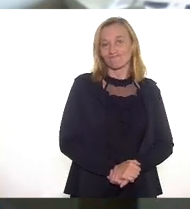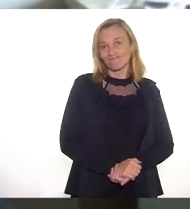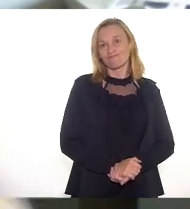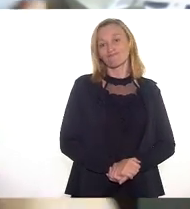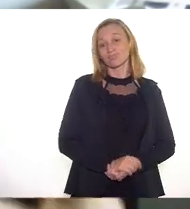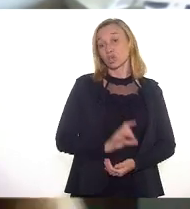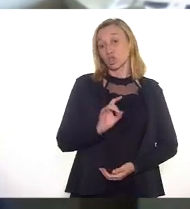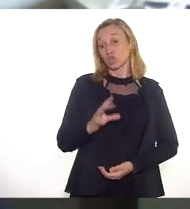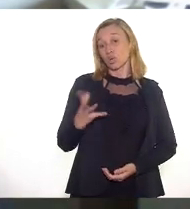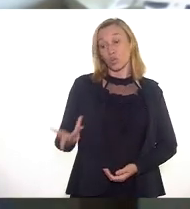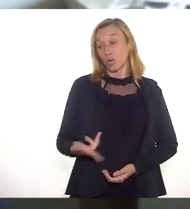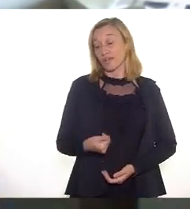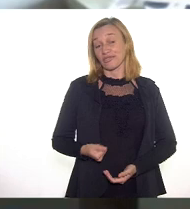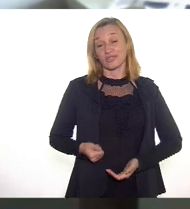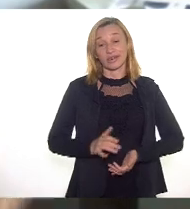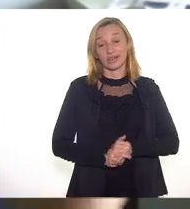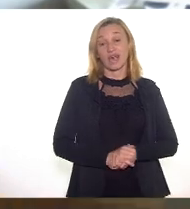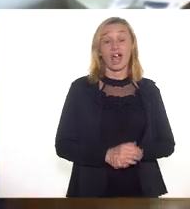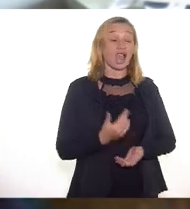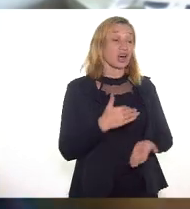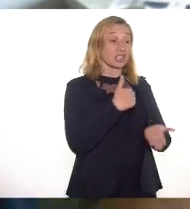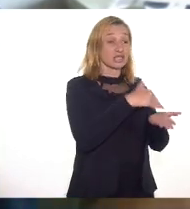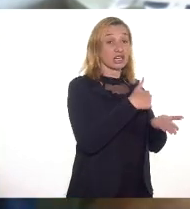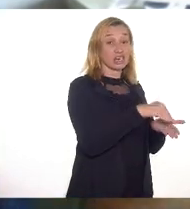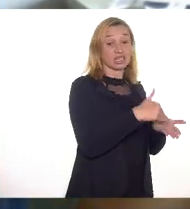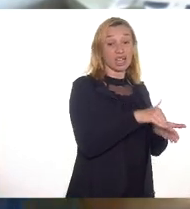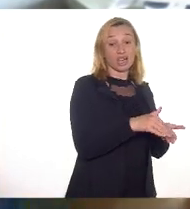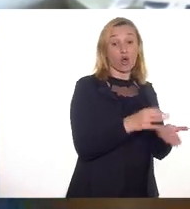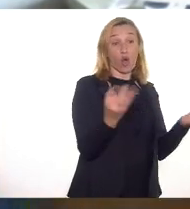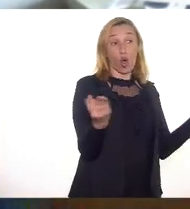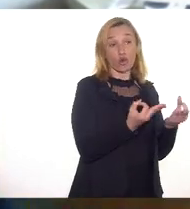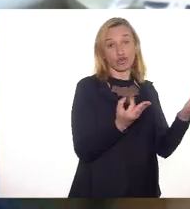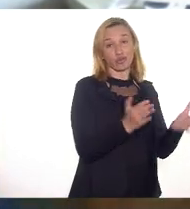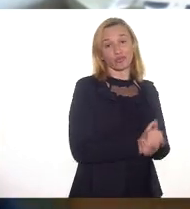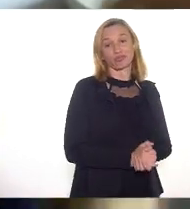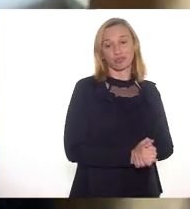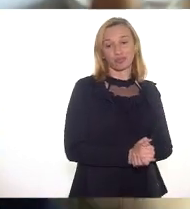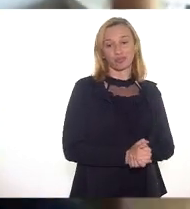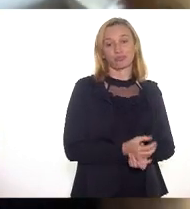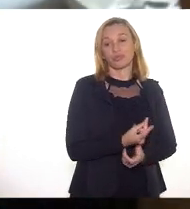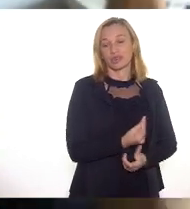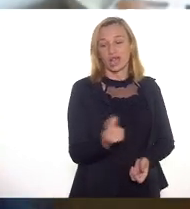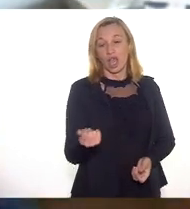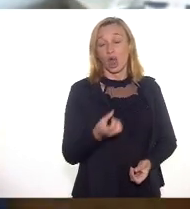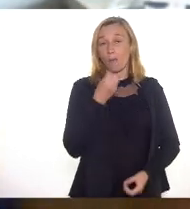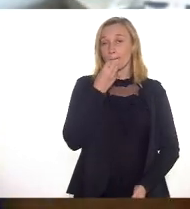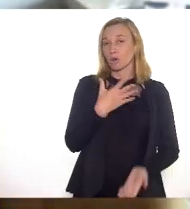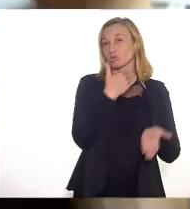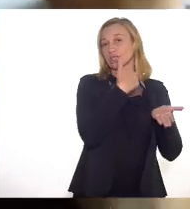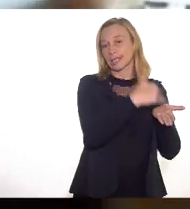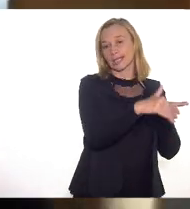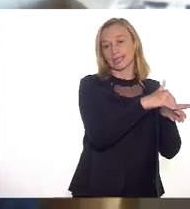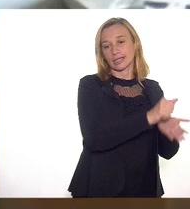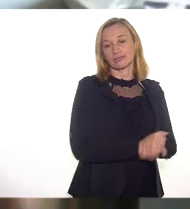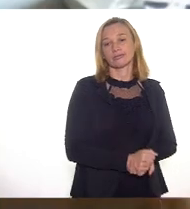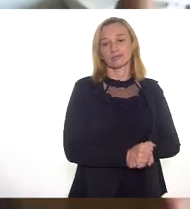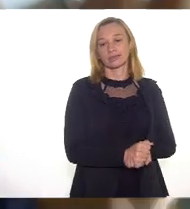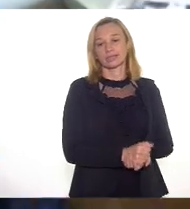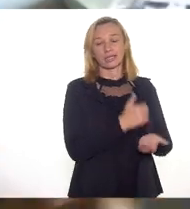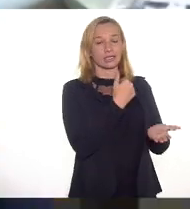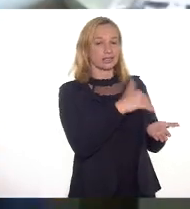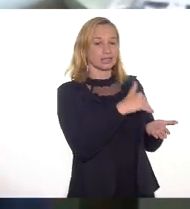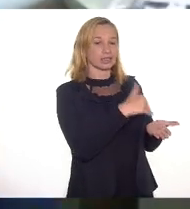só qualificação. Ah, saiu um secretário ótimo, como era um bom secretário, o secretário